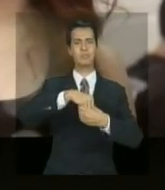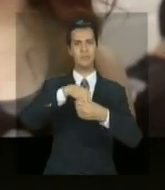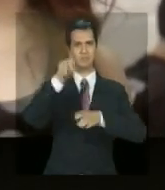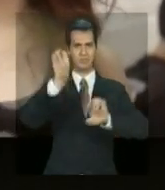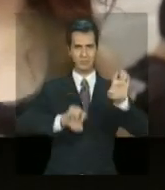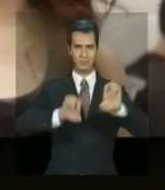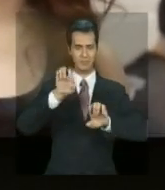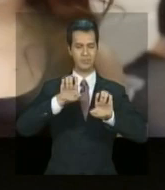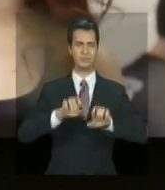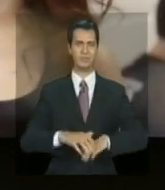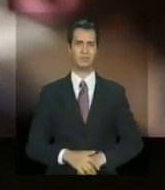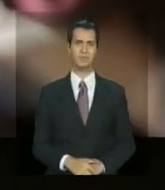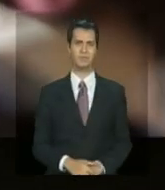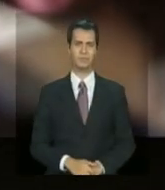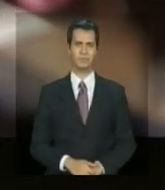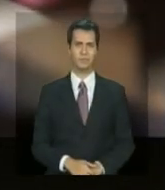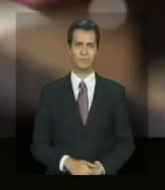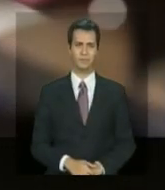empresa.